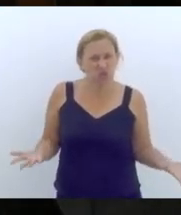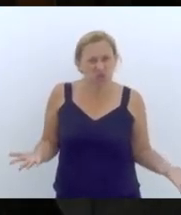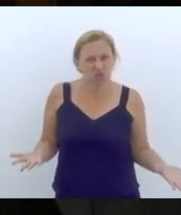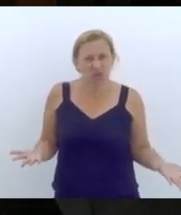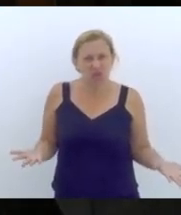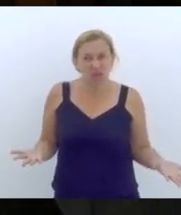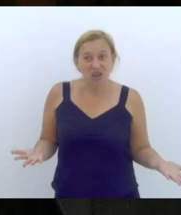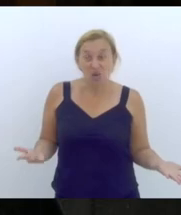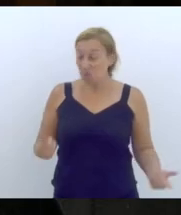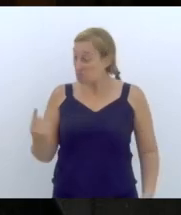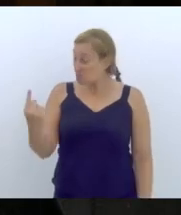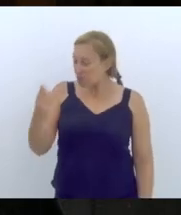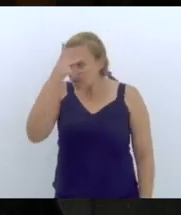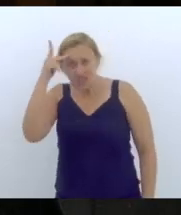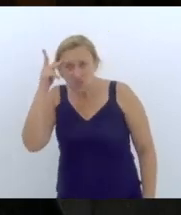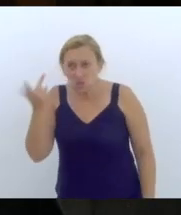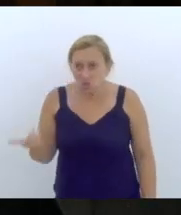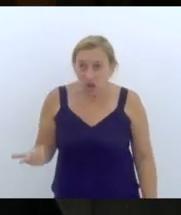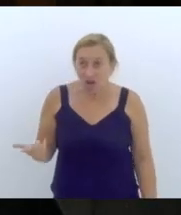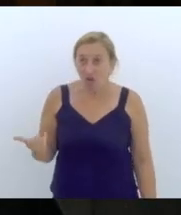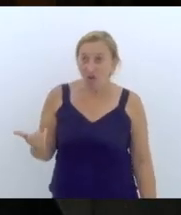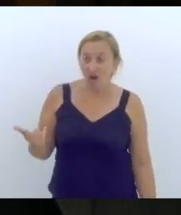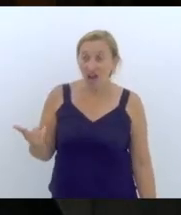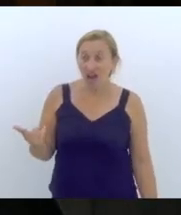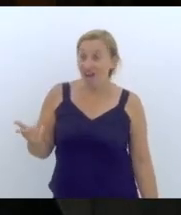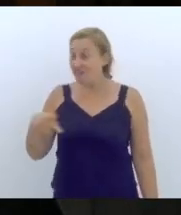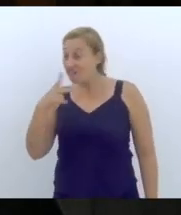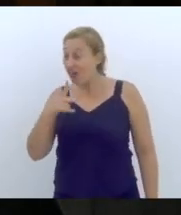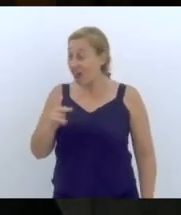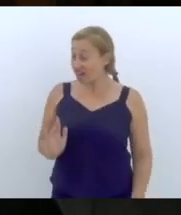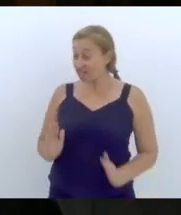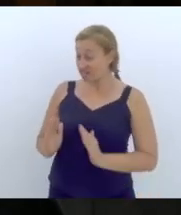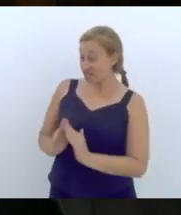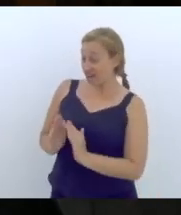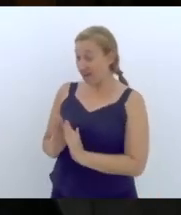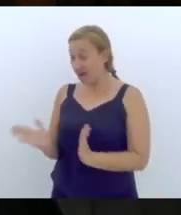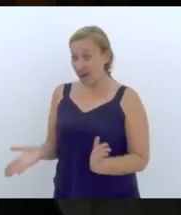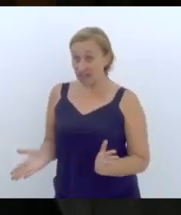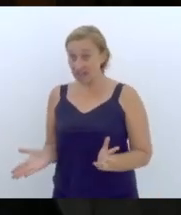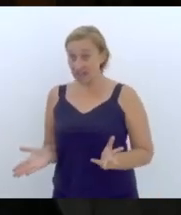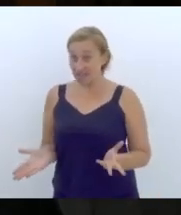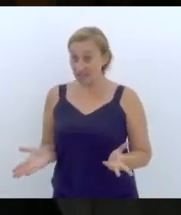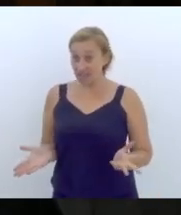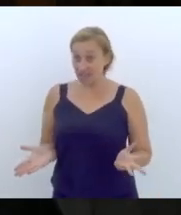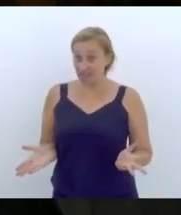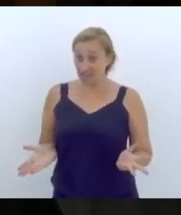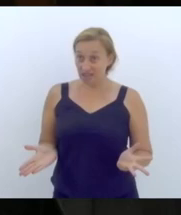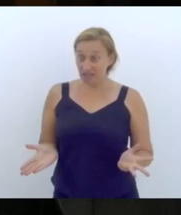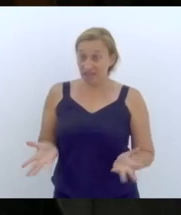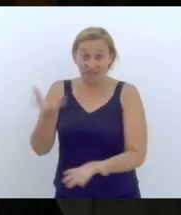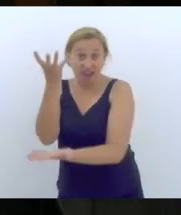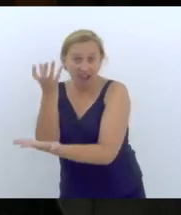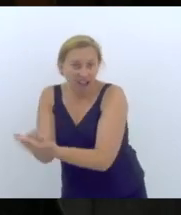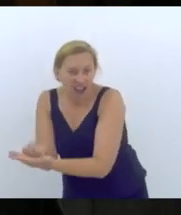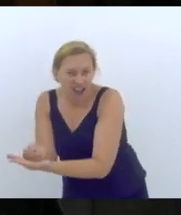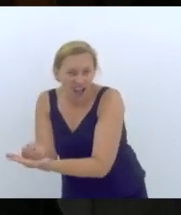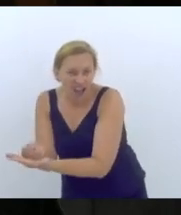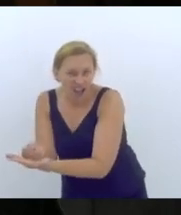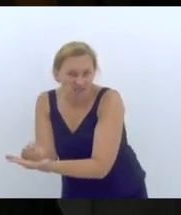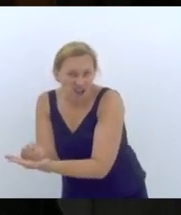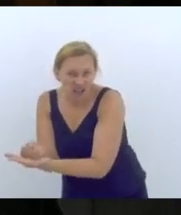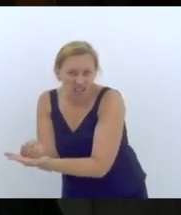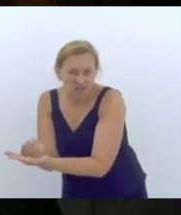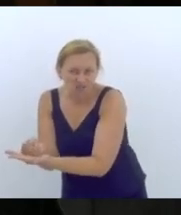me causa estranheza uma pessoa dita nessa casa e está gravado nos